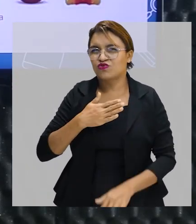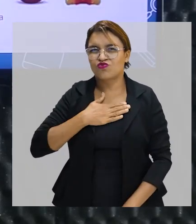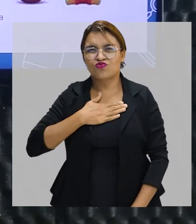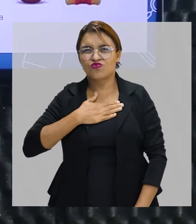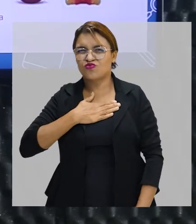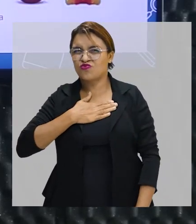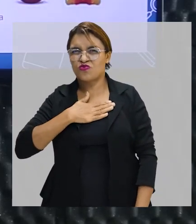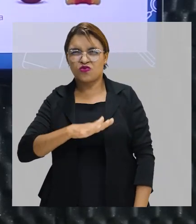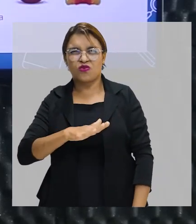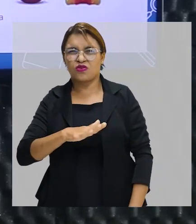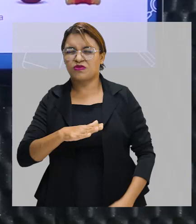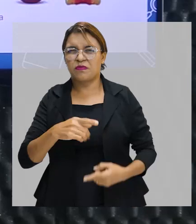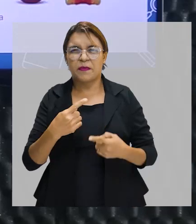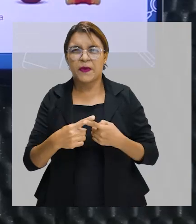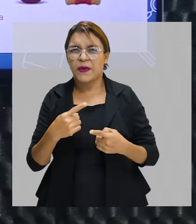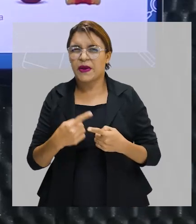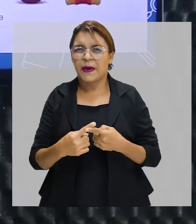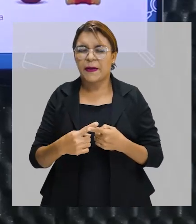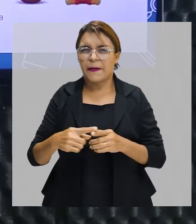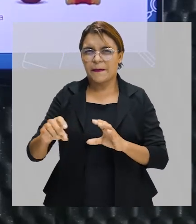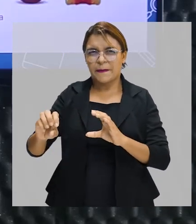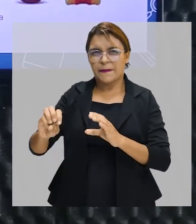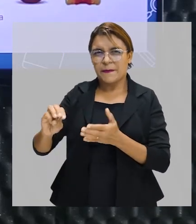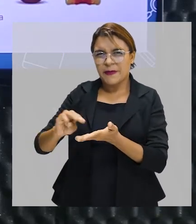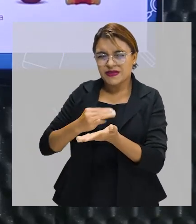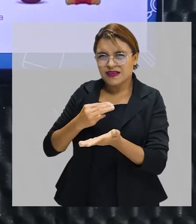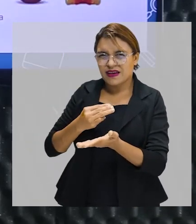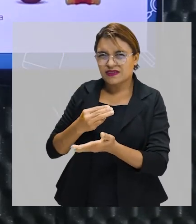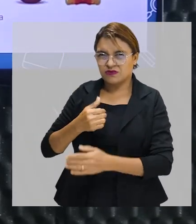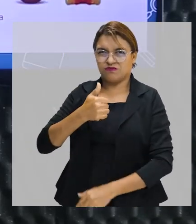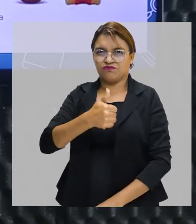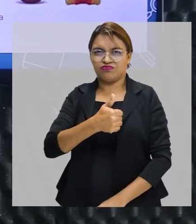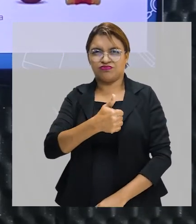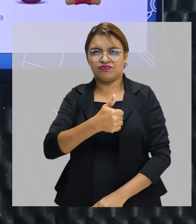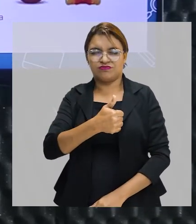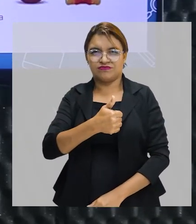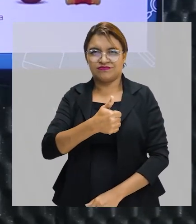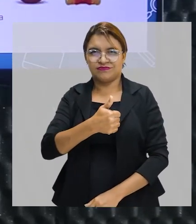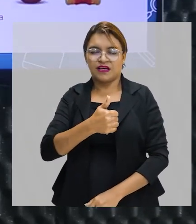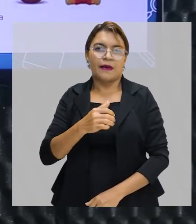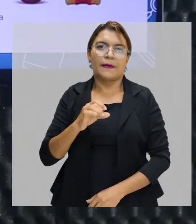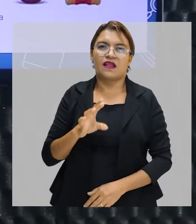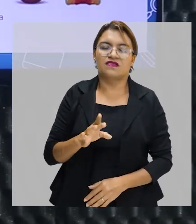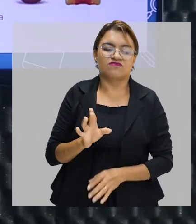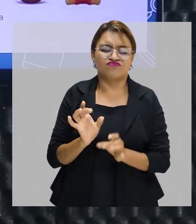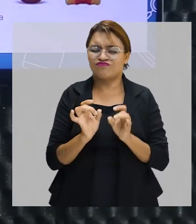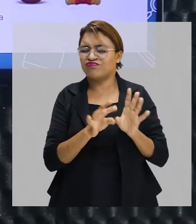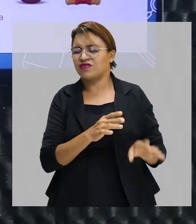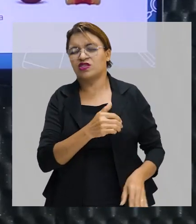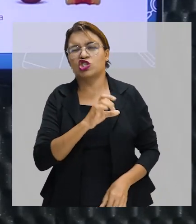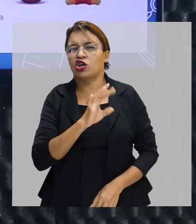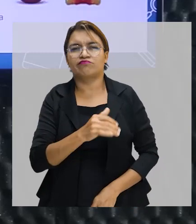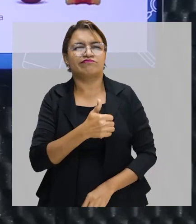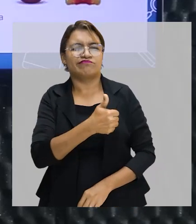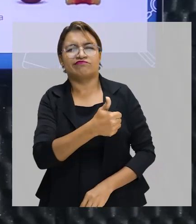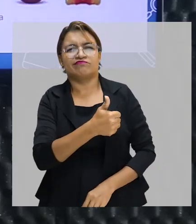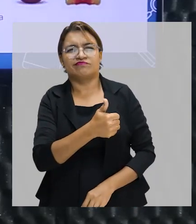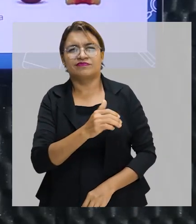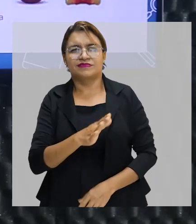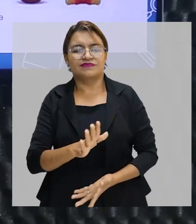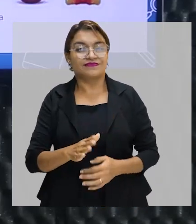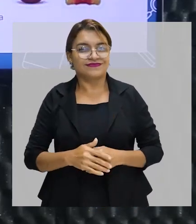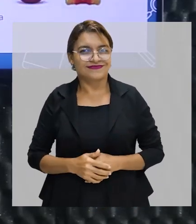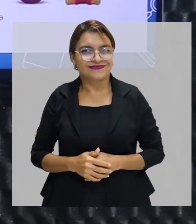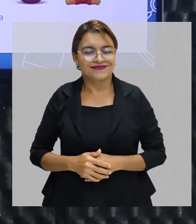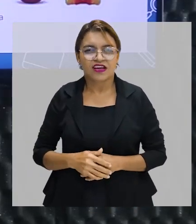fico muito chateada. A impressão que me dá, olha só a questão de interpretação. Não, tá bom, tá bom. Isso aqui, ó, não fala mais não. Olha